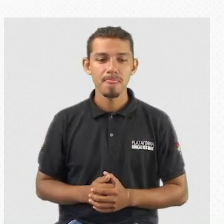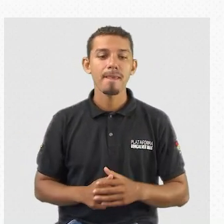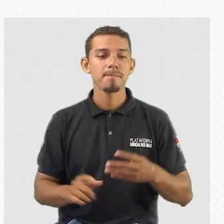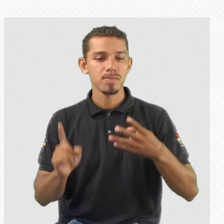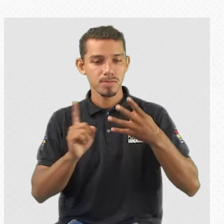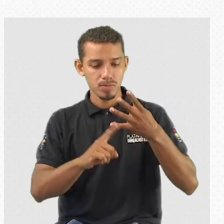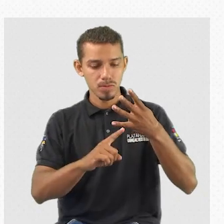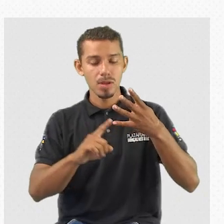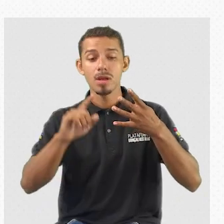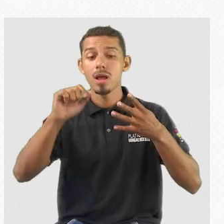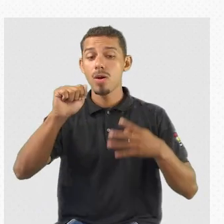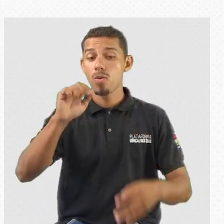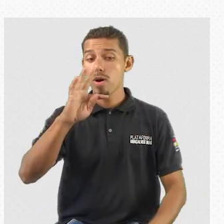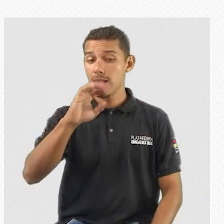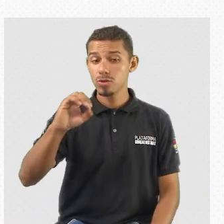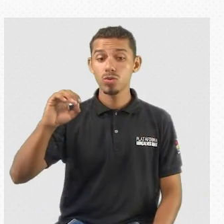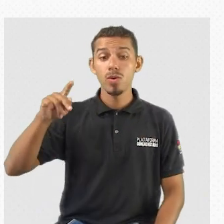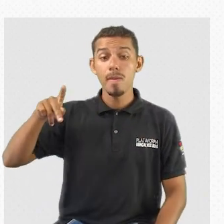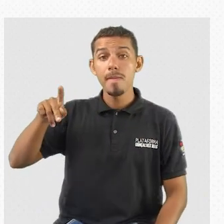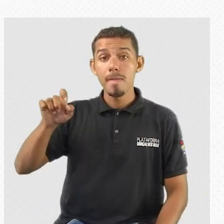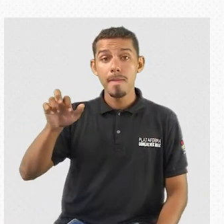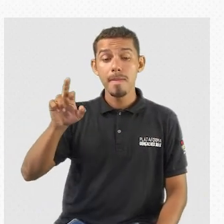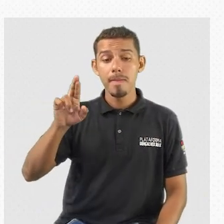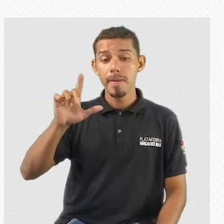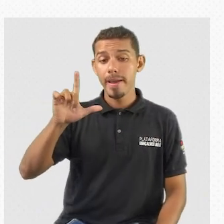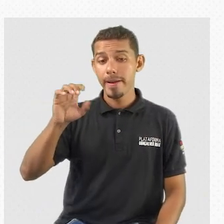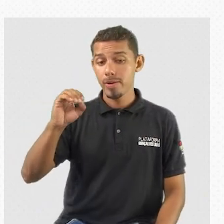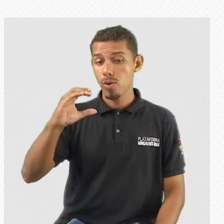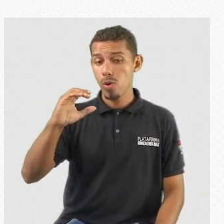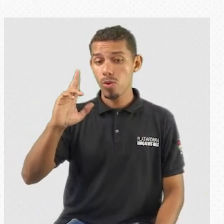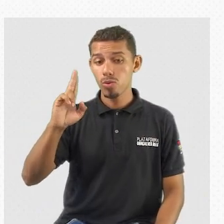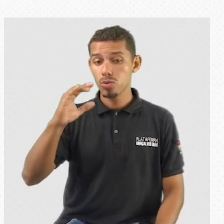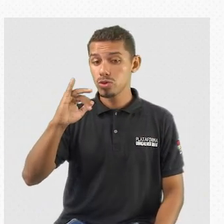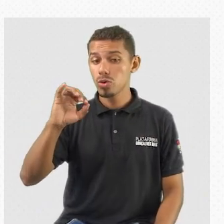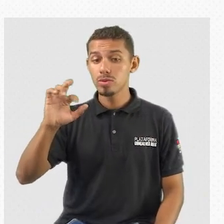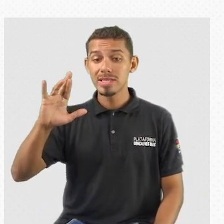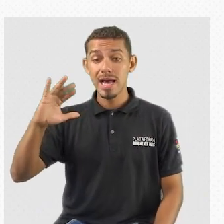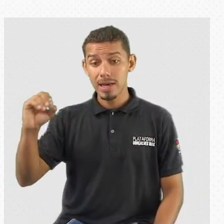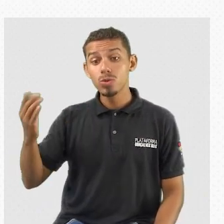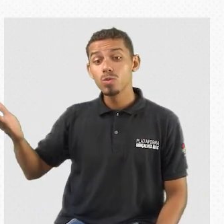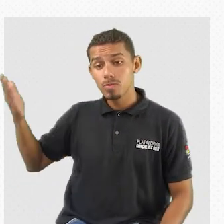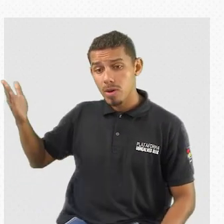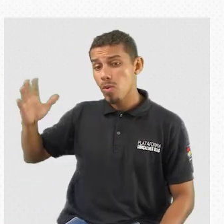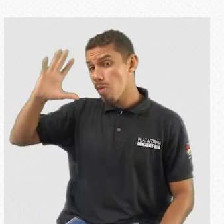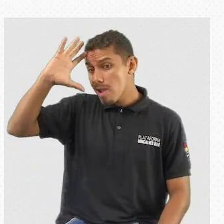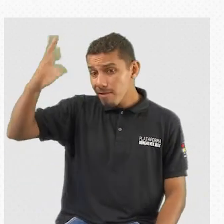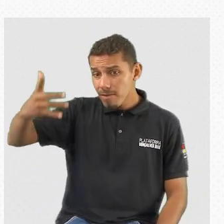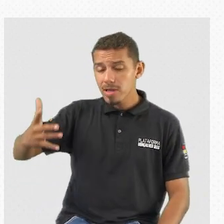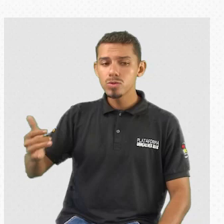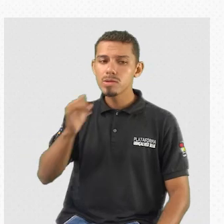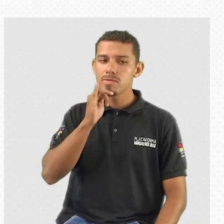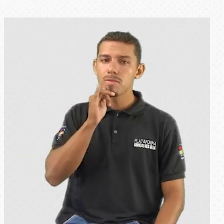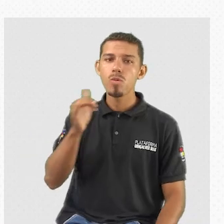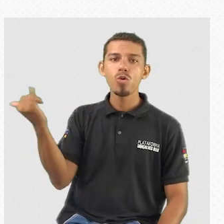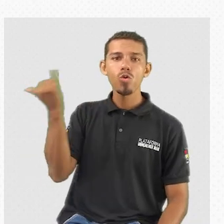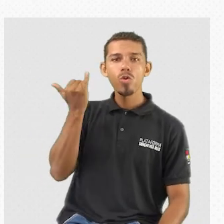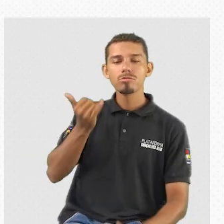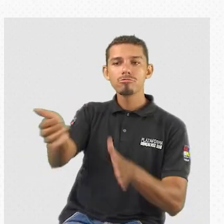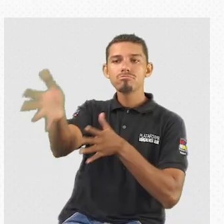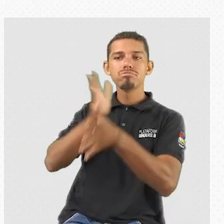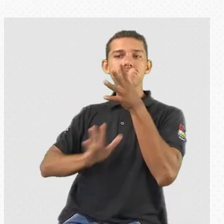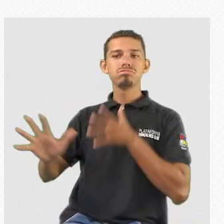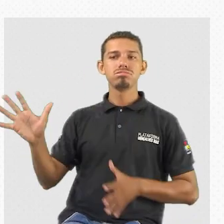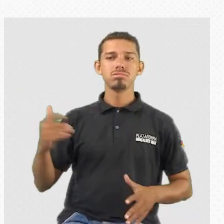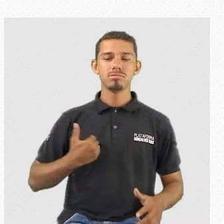o ato perlocucionário. O que significa esse ato perlocucionário? Ele é o efeito produzido no ouvinte, naquele que está ouvindo.